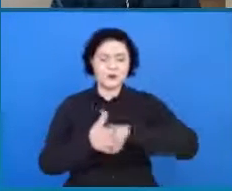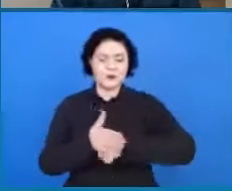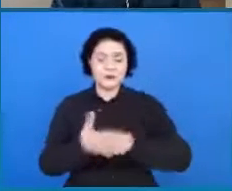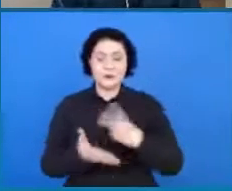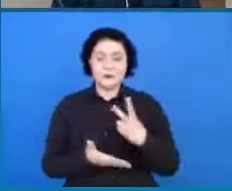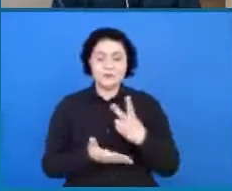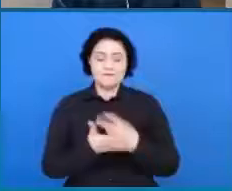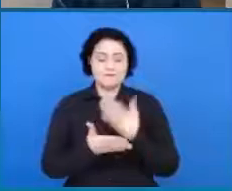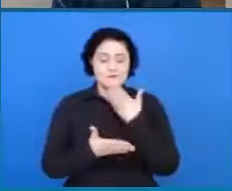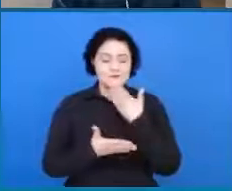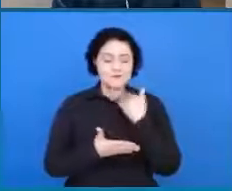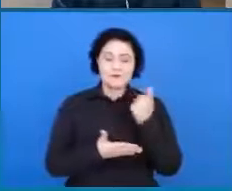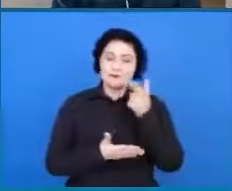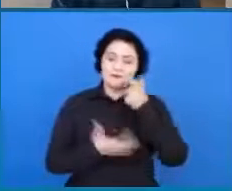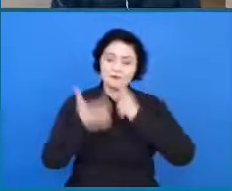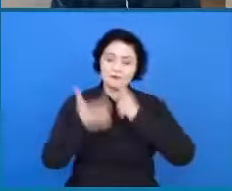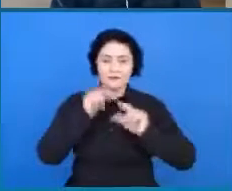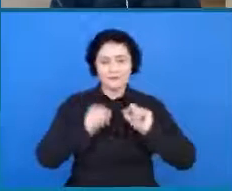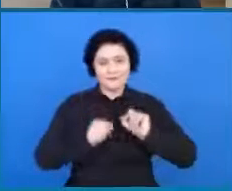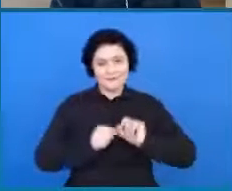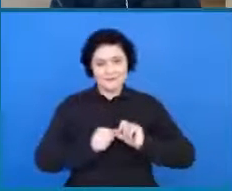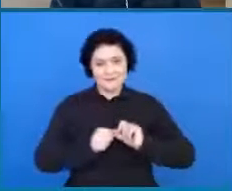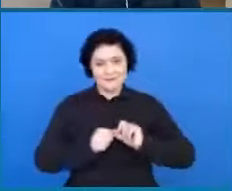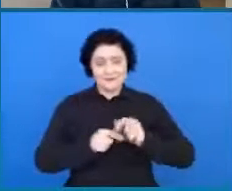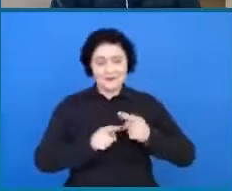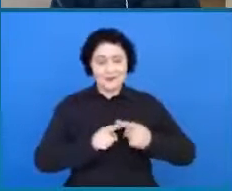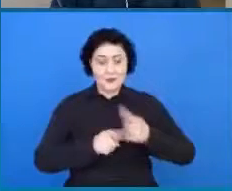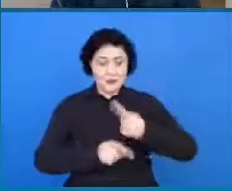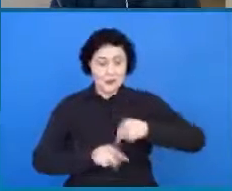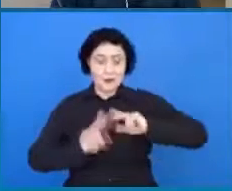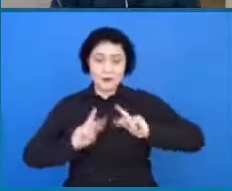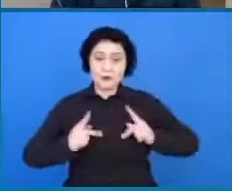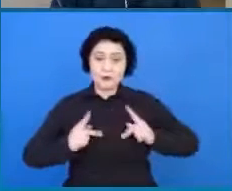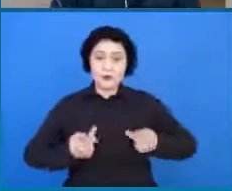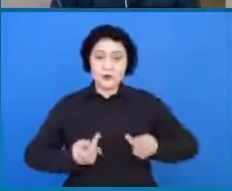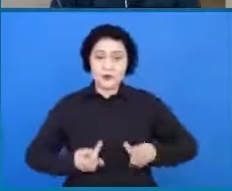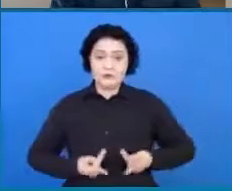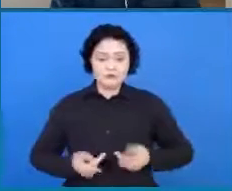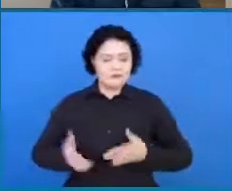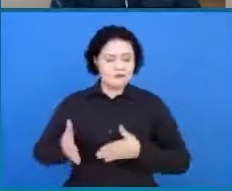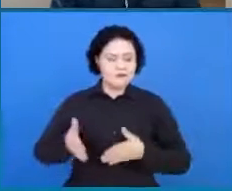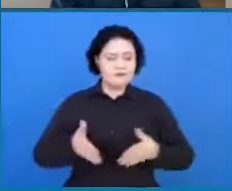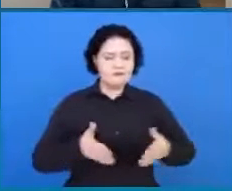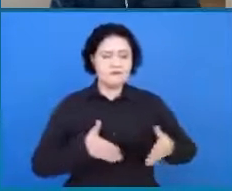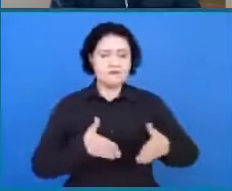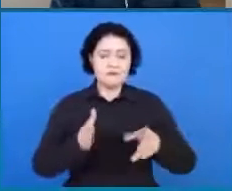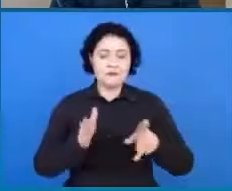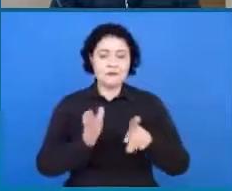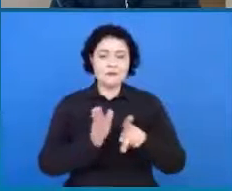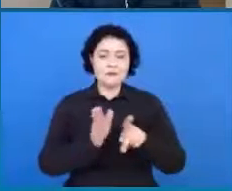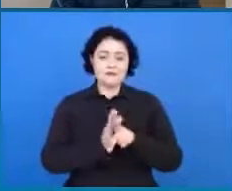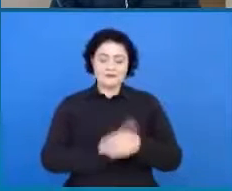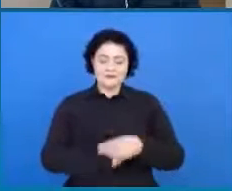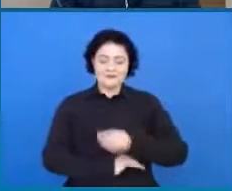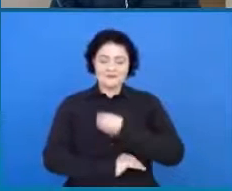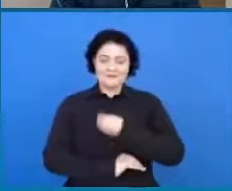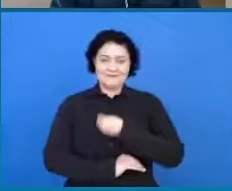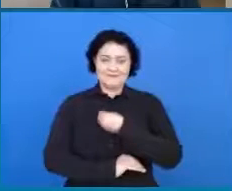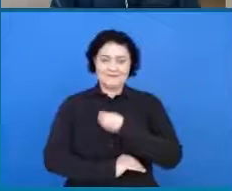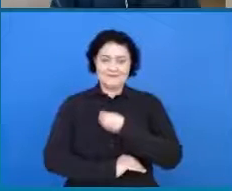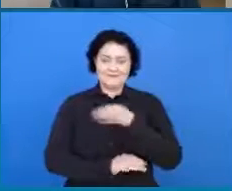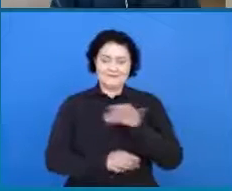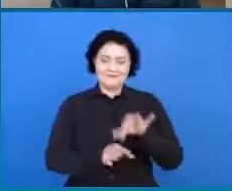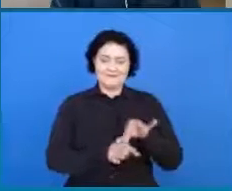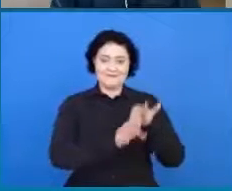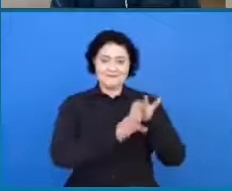o melhor que pudermos A nossa condição humana é um caminho na construção a condição divina